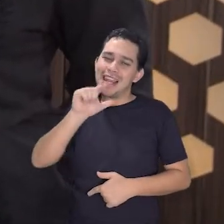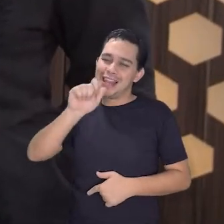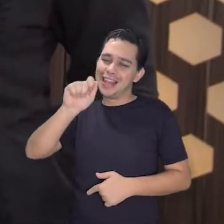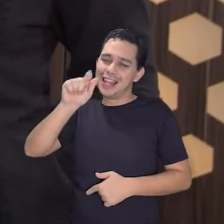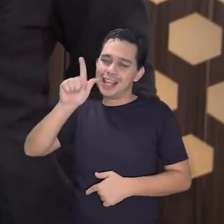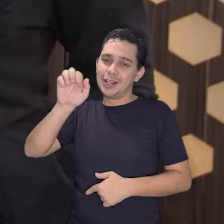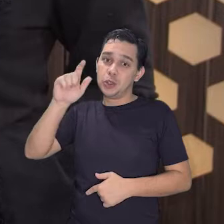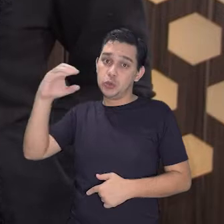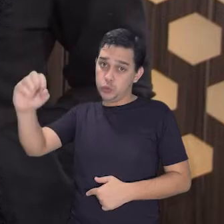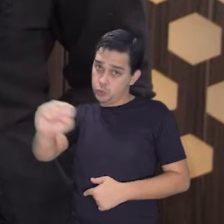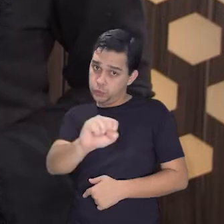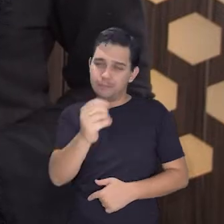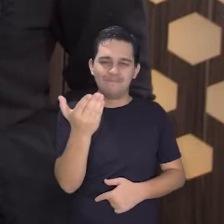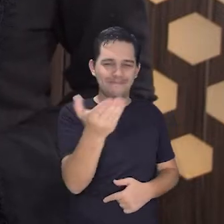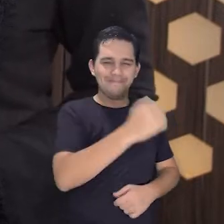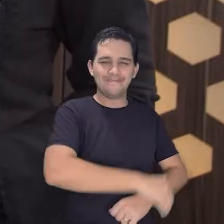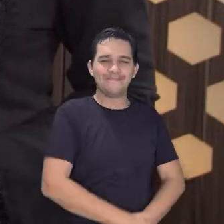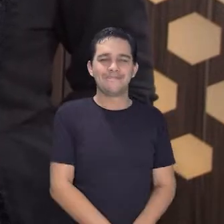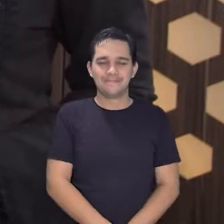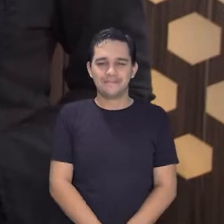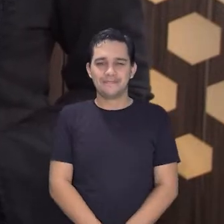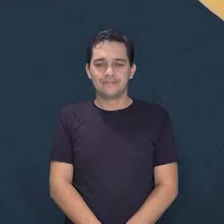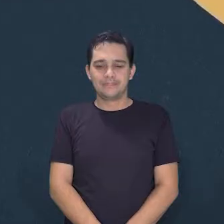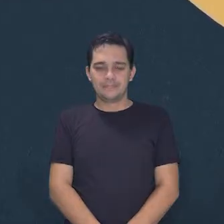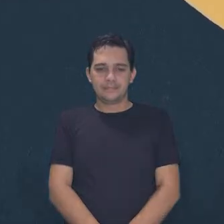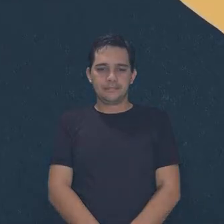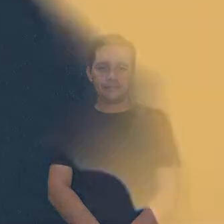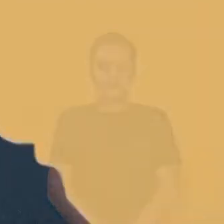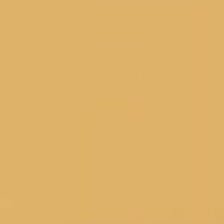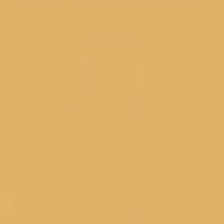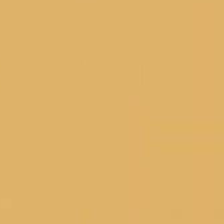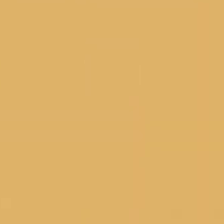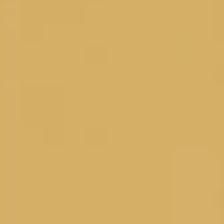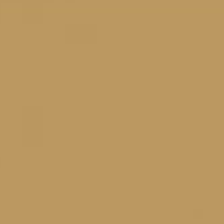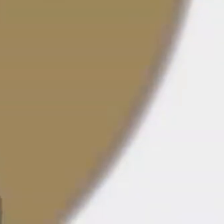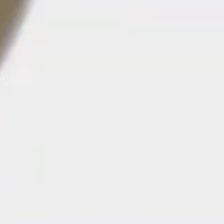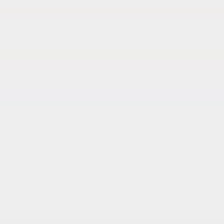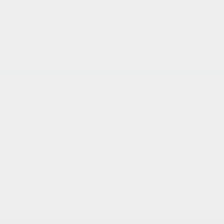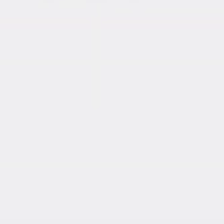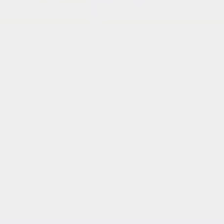saia daí, o MP Cidadão volta já.